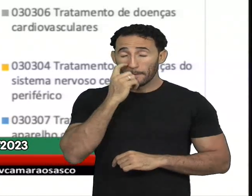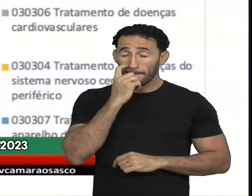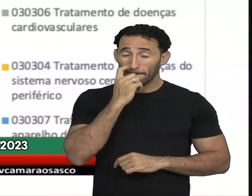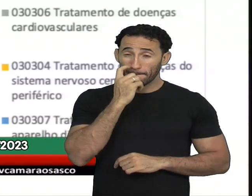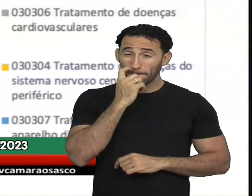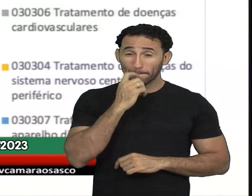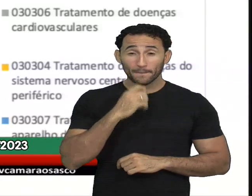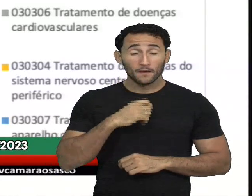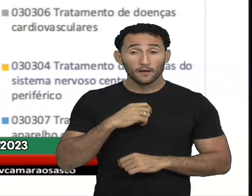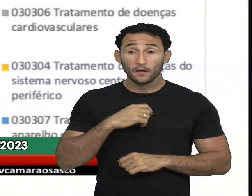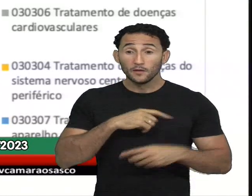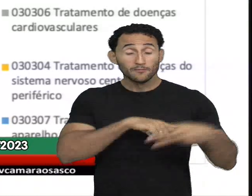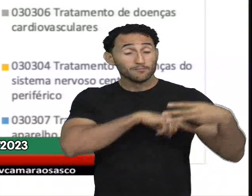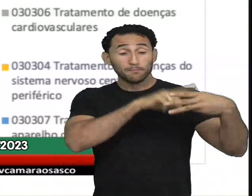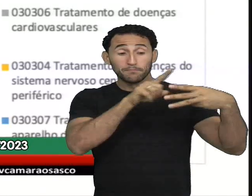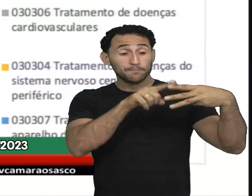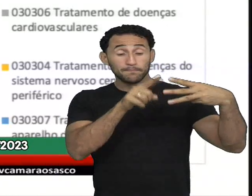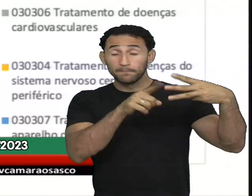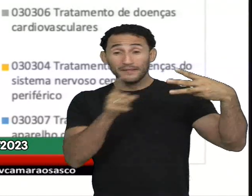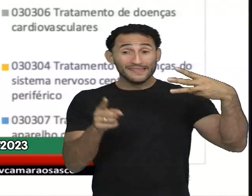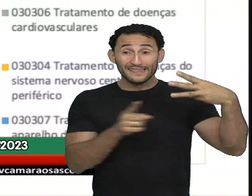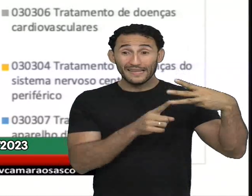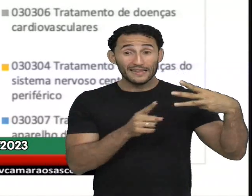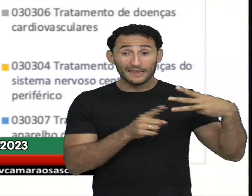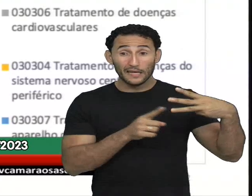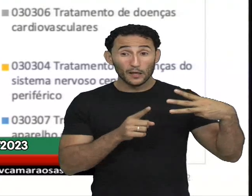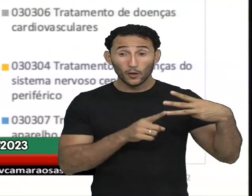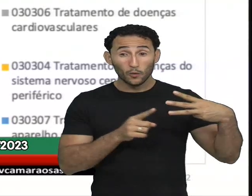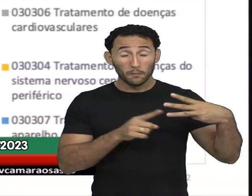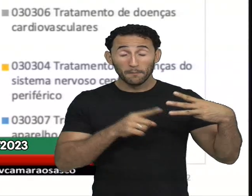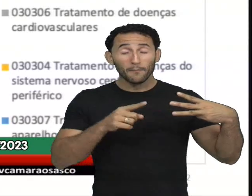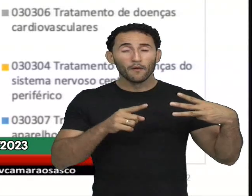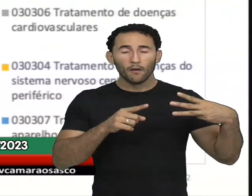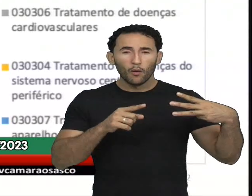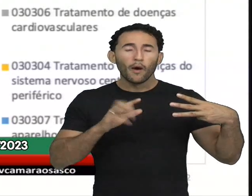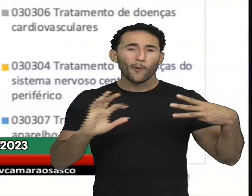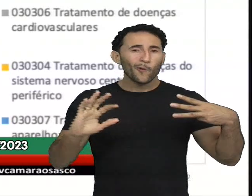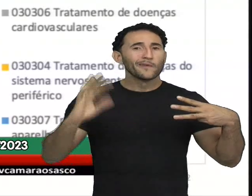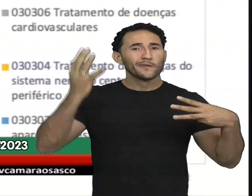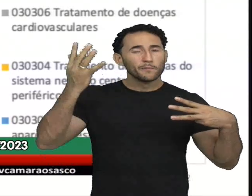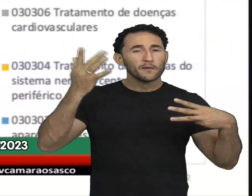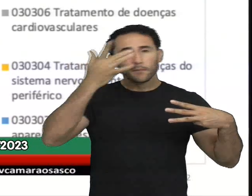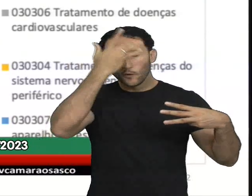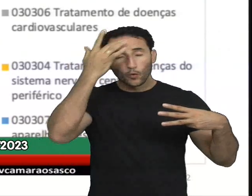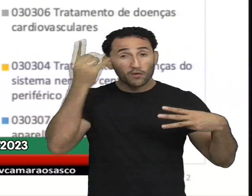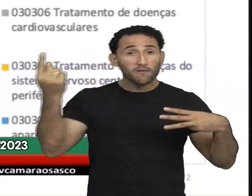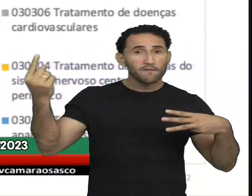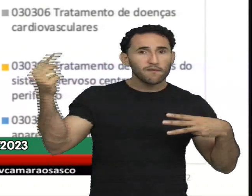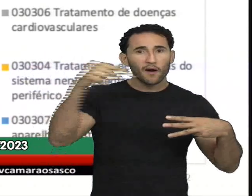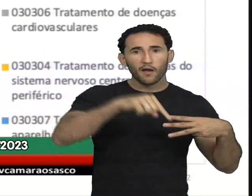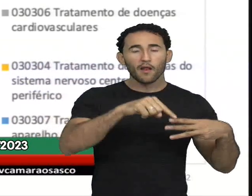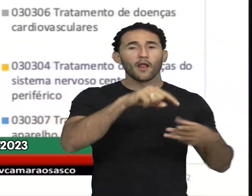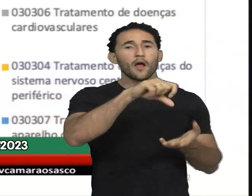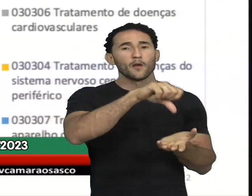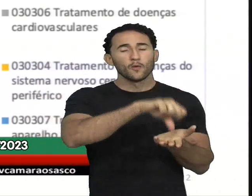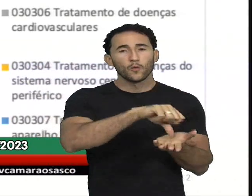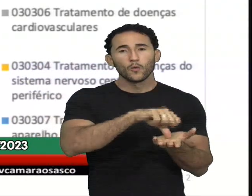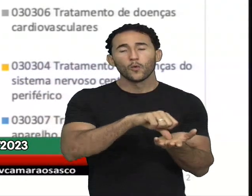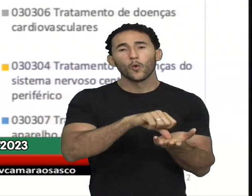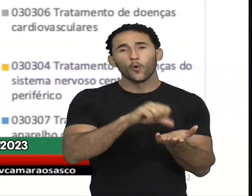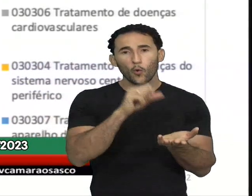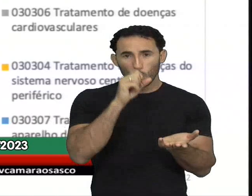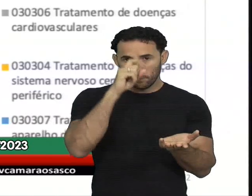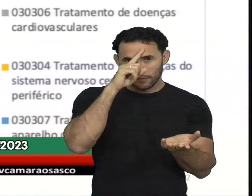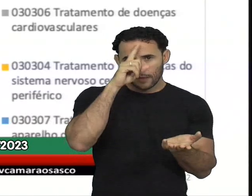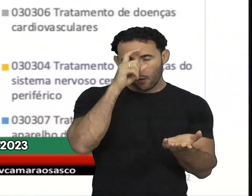terceira maior incidência de paciente que procura a porta do pronto-socorro para poder ter o seu atendimento, para